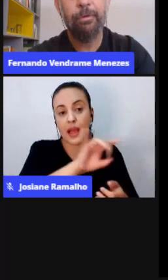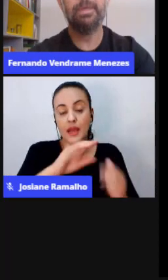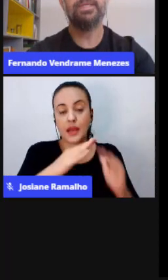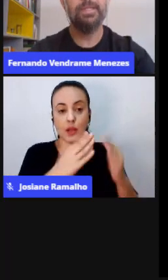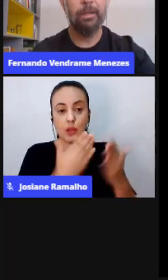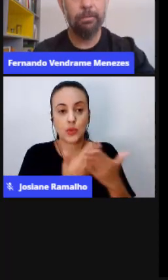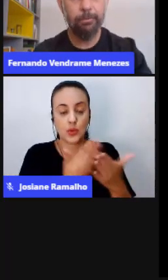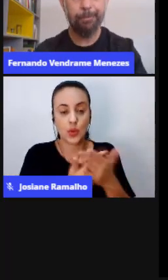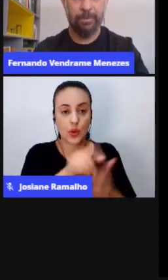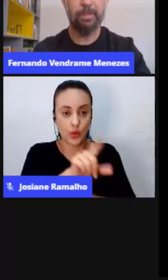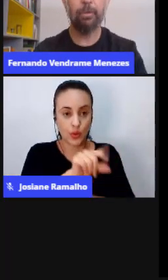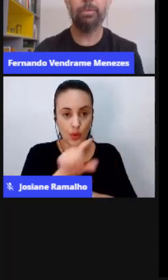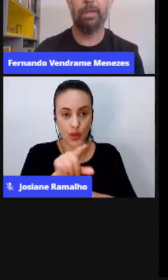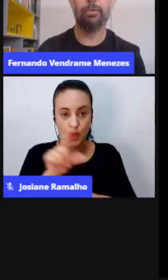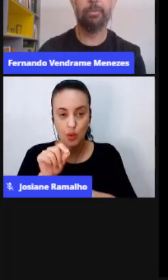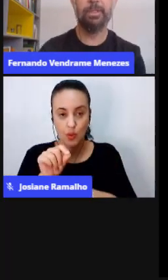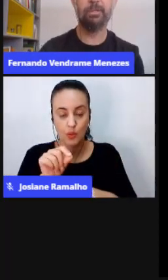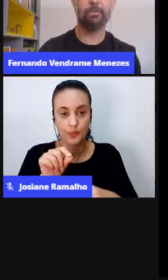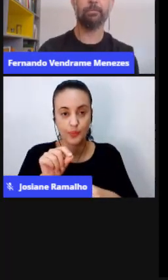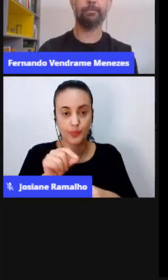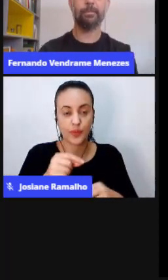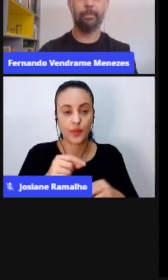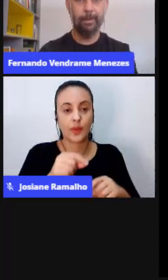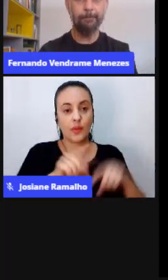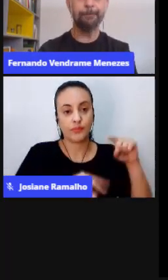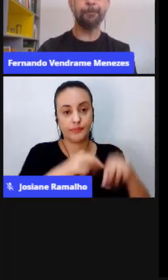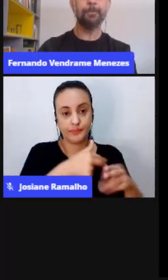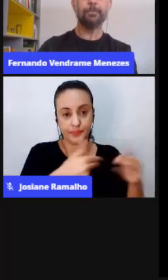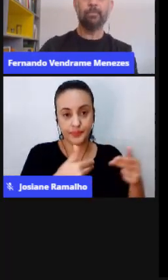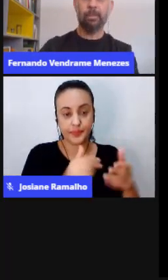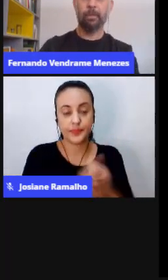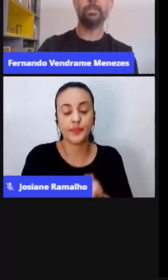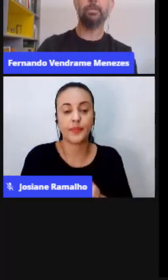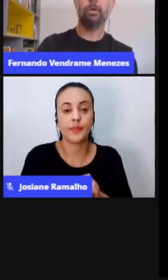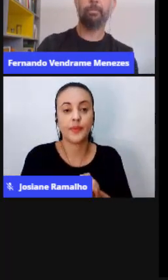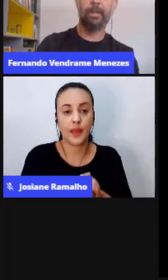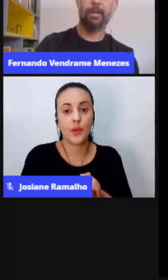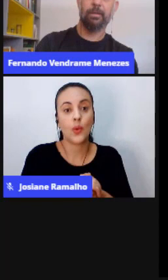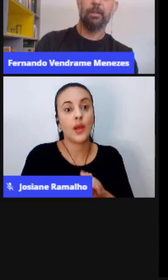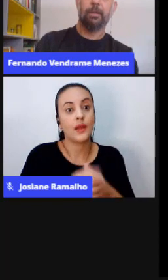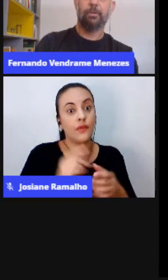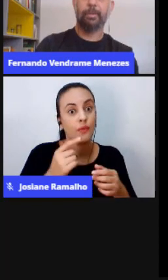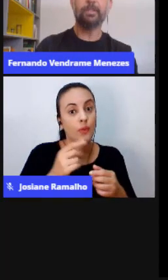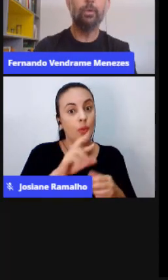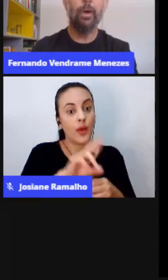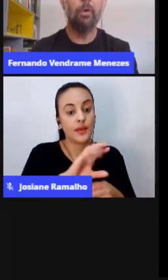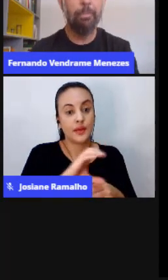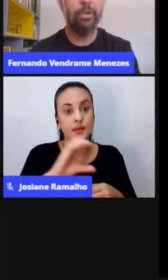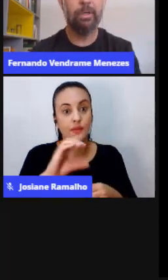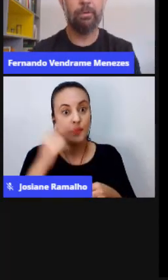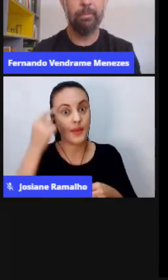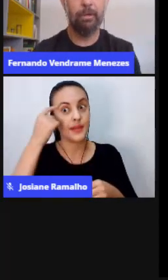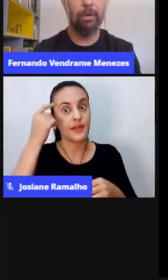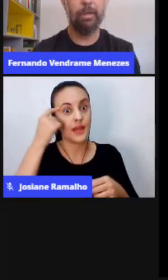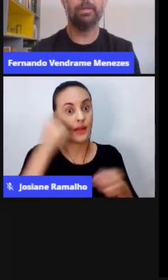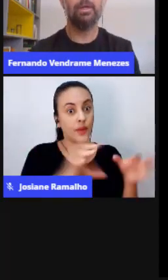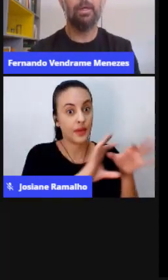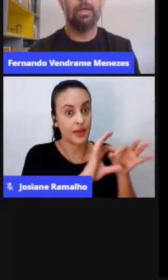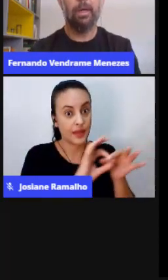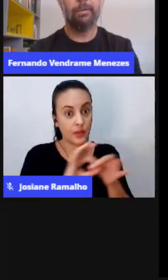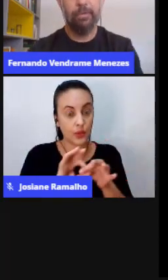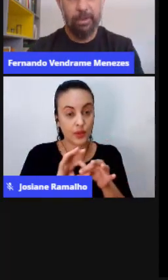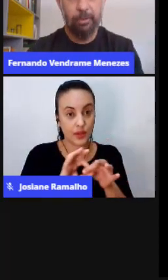ele foi pensado nesse contexto específico, tá bem? Então, assim, só para situar um pouquinho